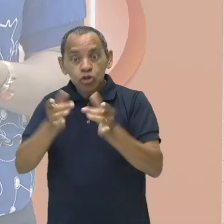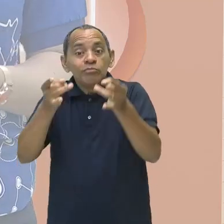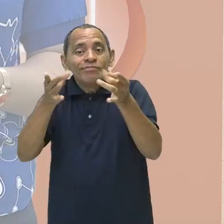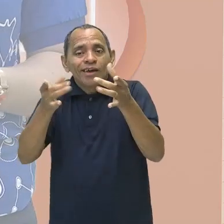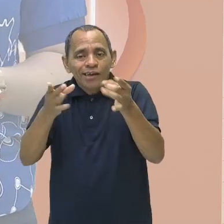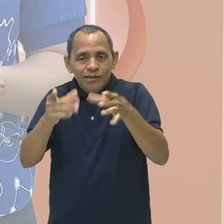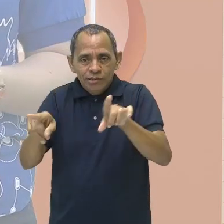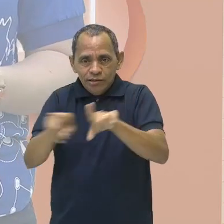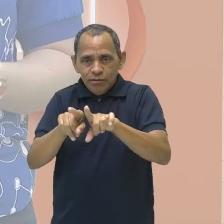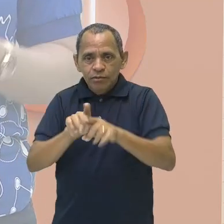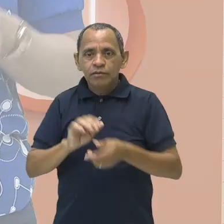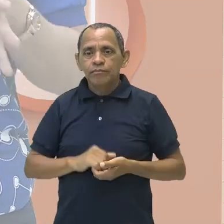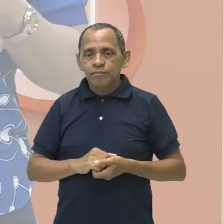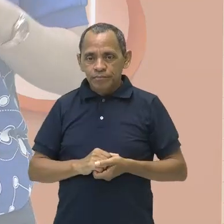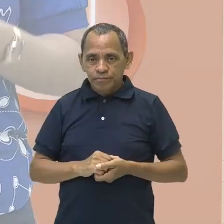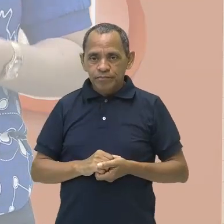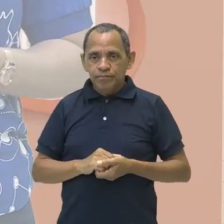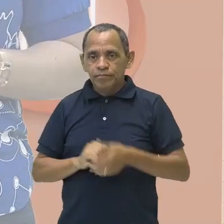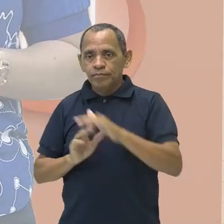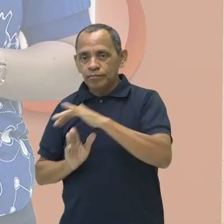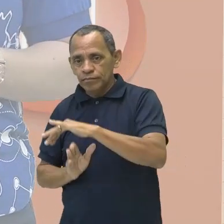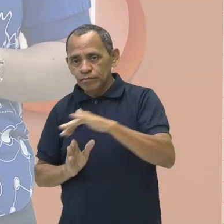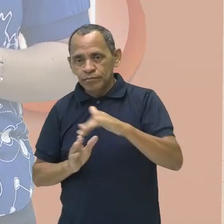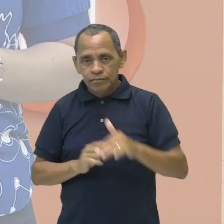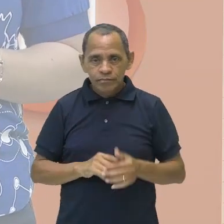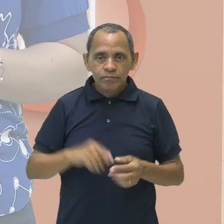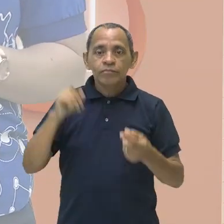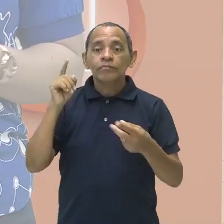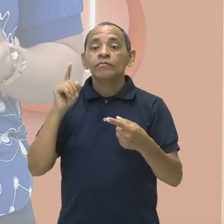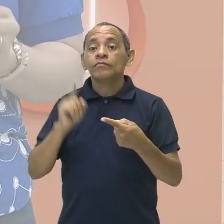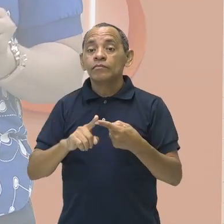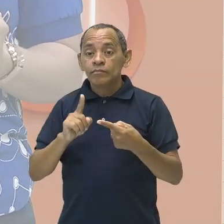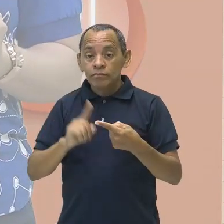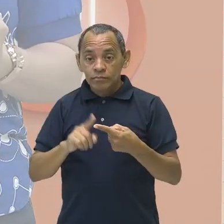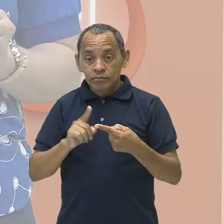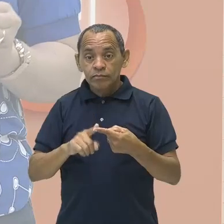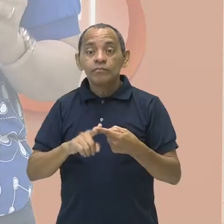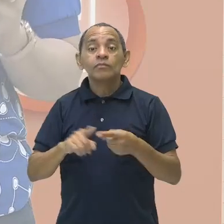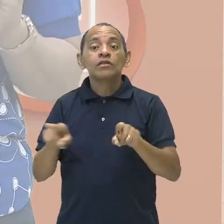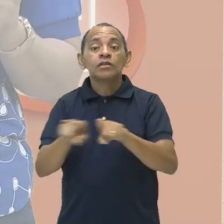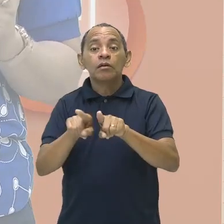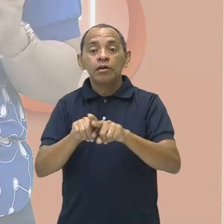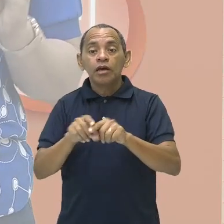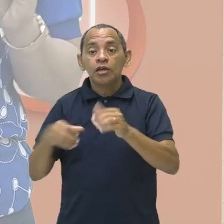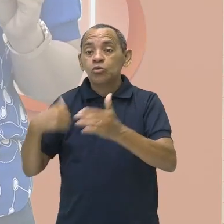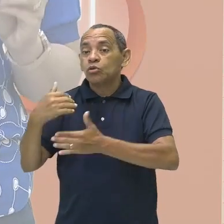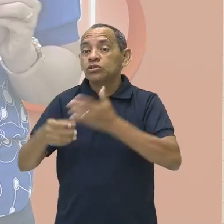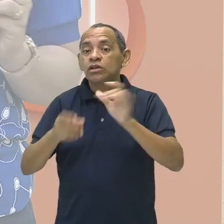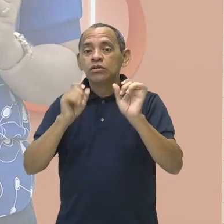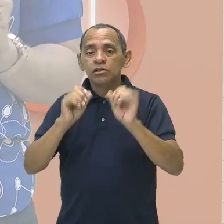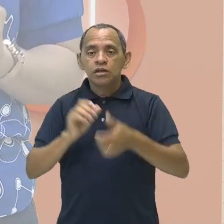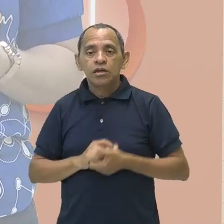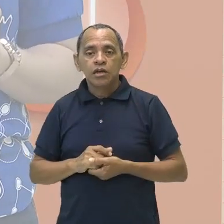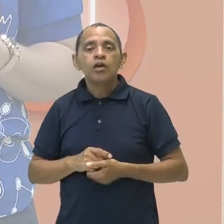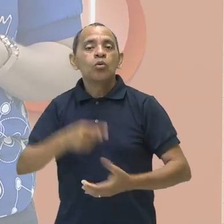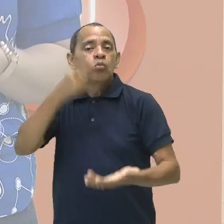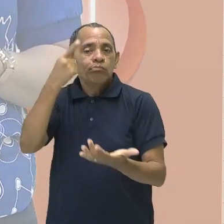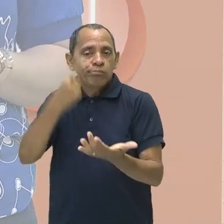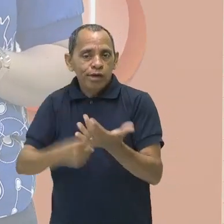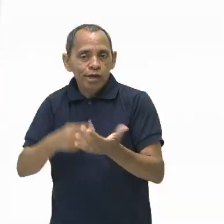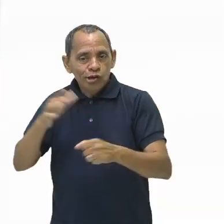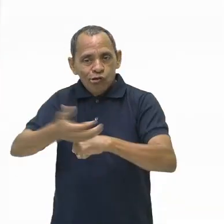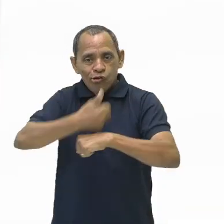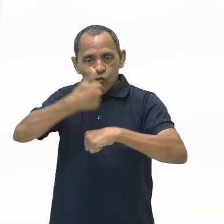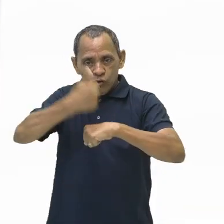desse momento da colonização. Outra situação que nós vamos observar nesse processo é o que nós chamamos de pacto colonial.